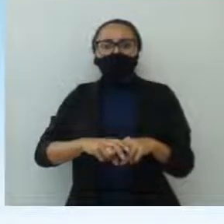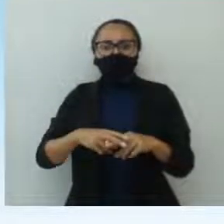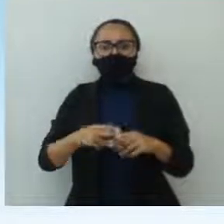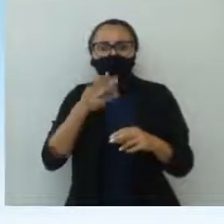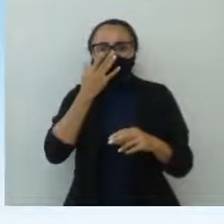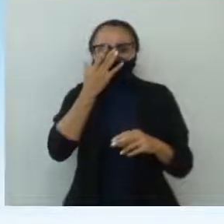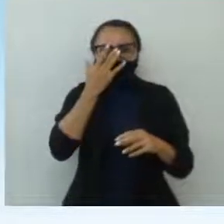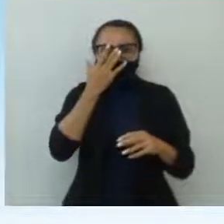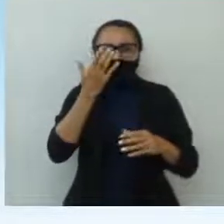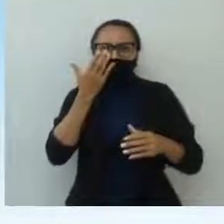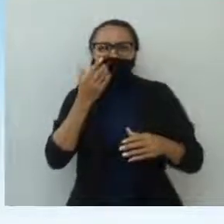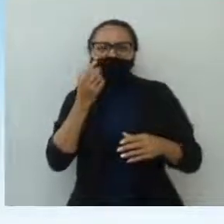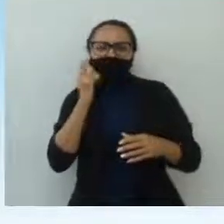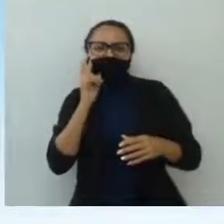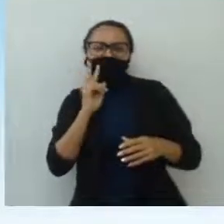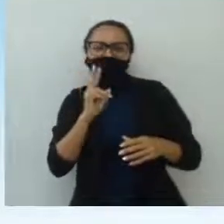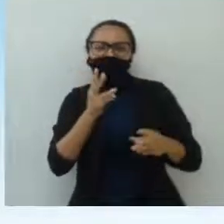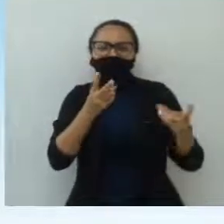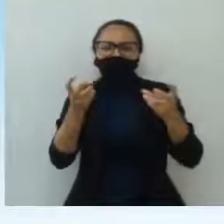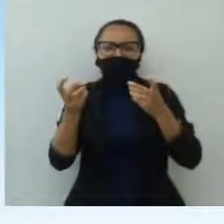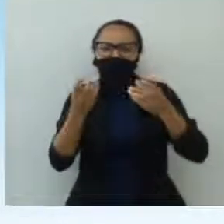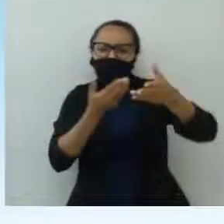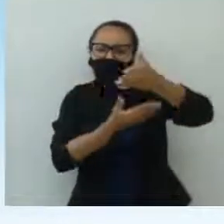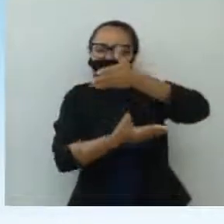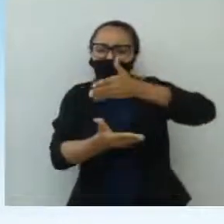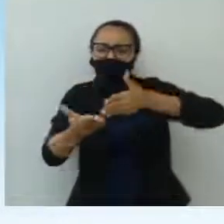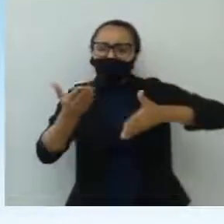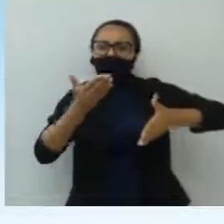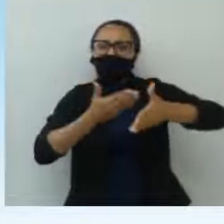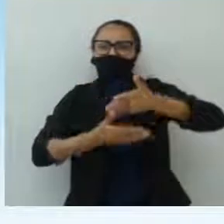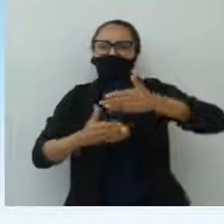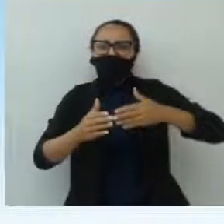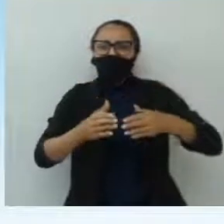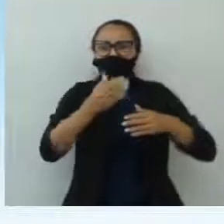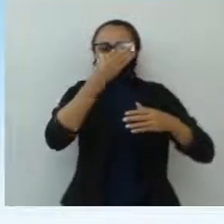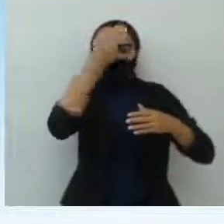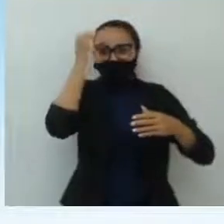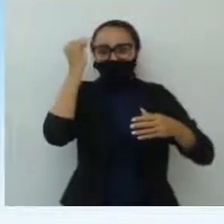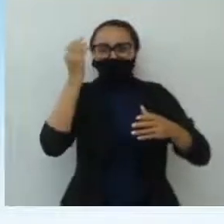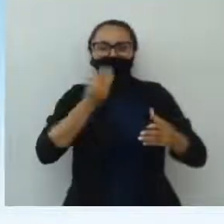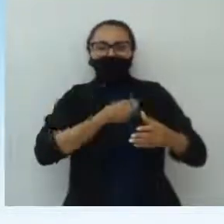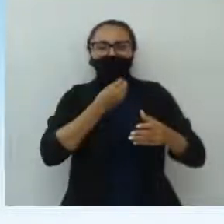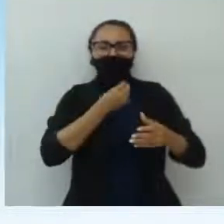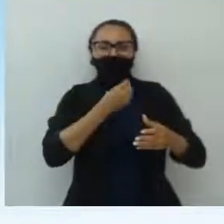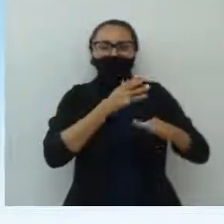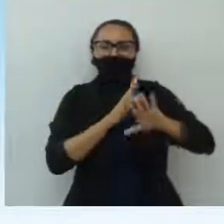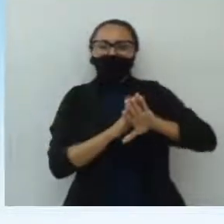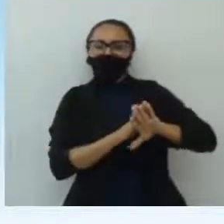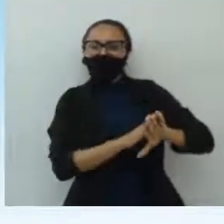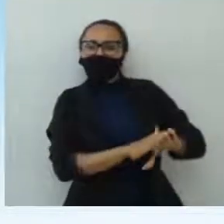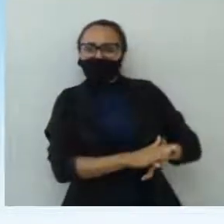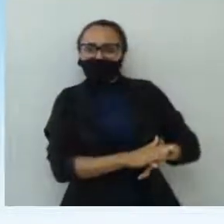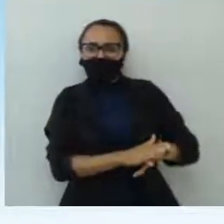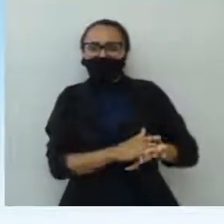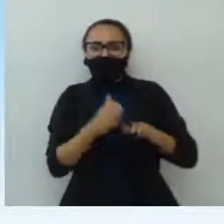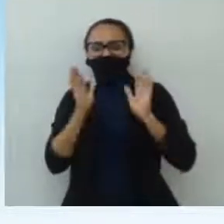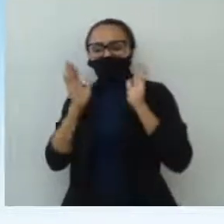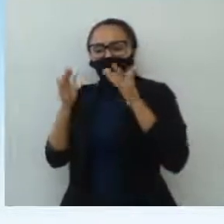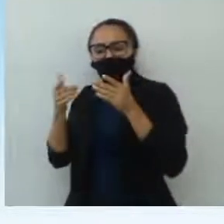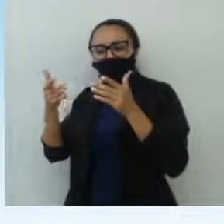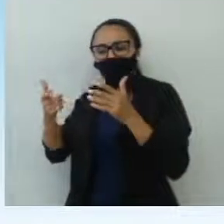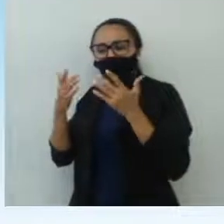personagem, se identificasse a tal ponto que se esquecia um pouco da sua vida e entrava ali naquela ilusão que o